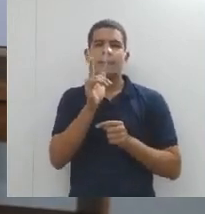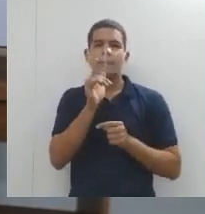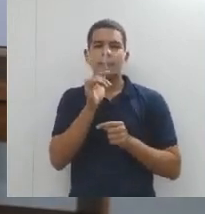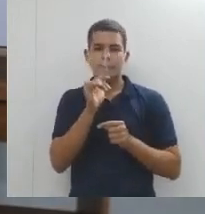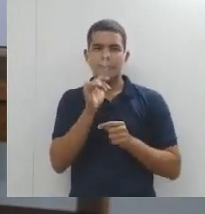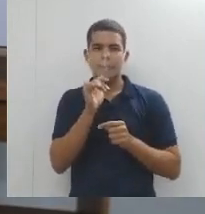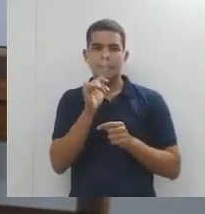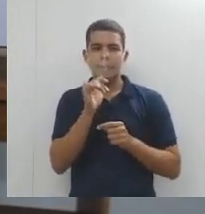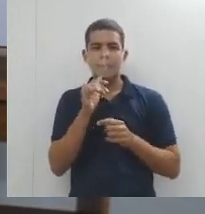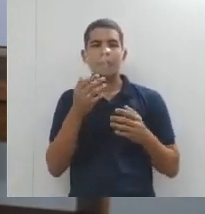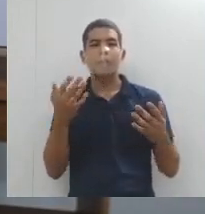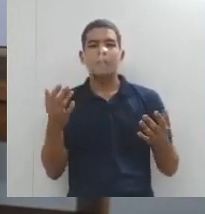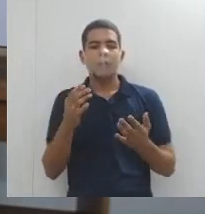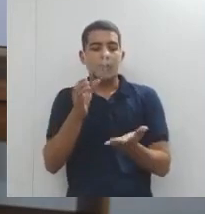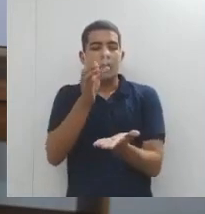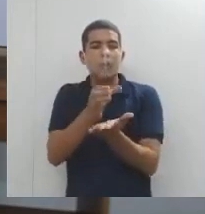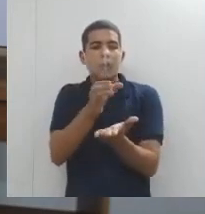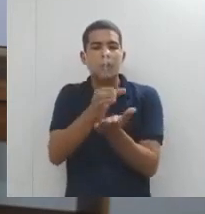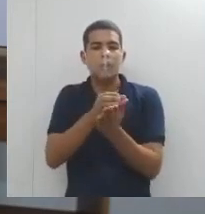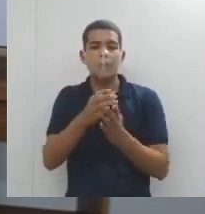Copo com água.